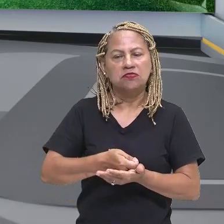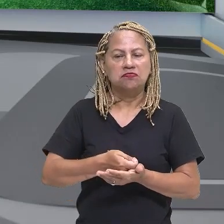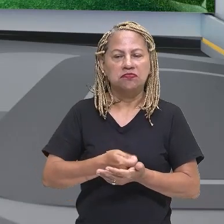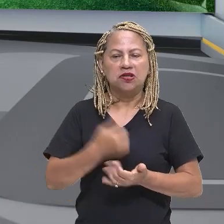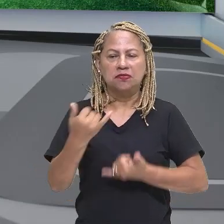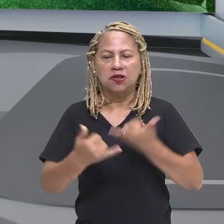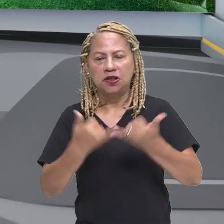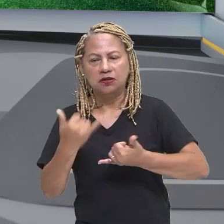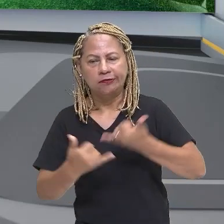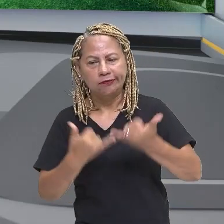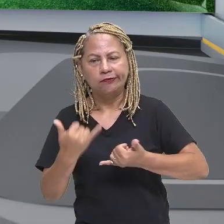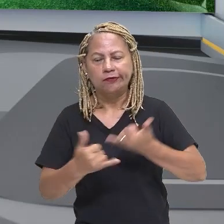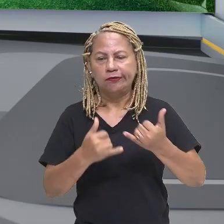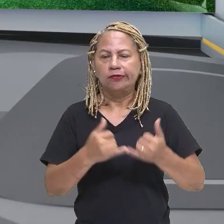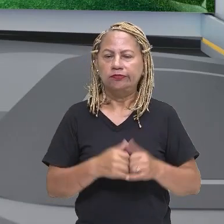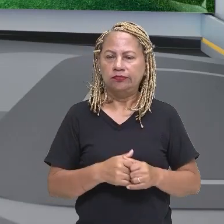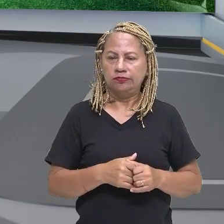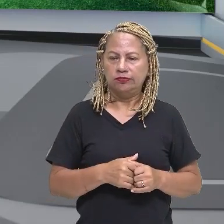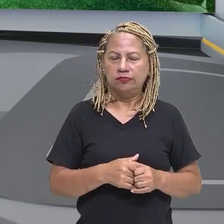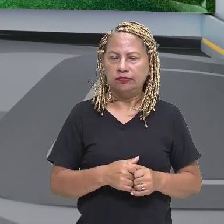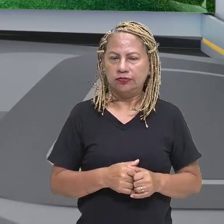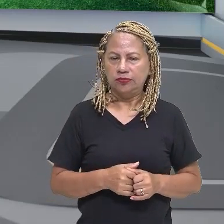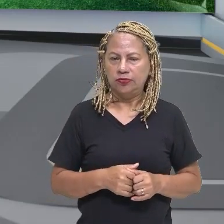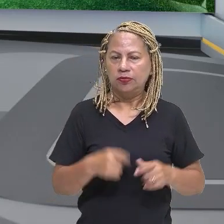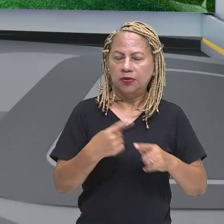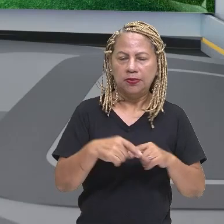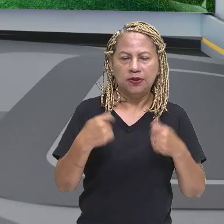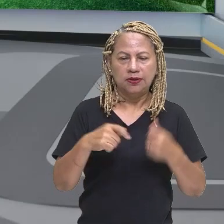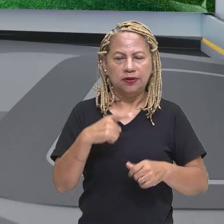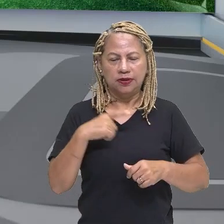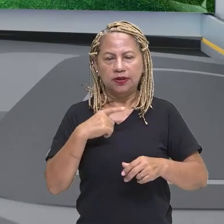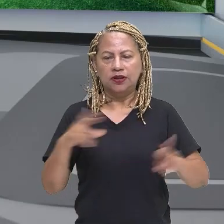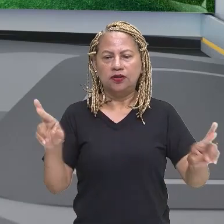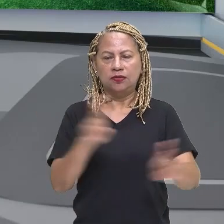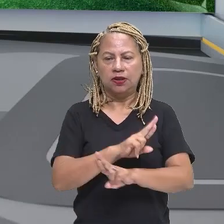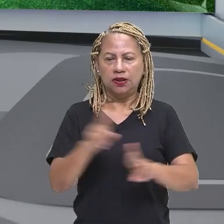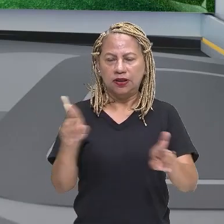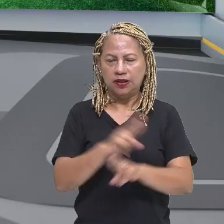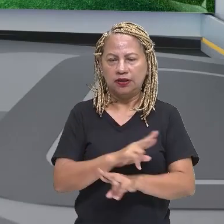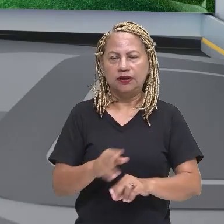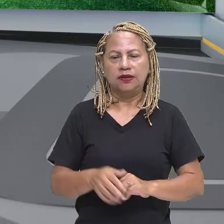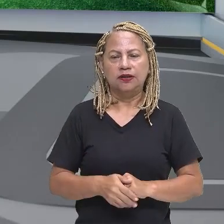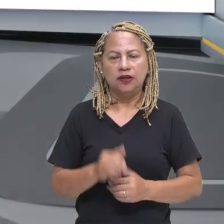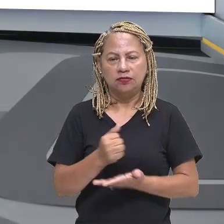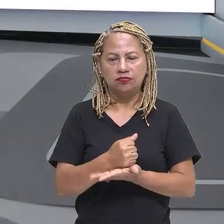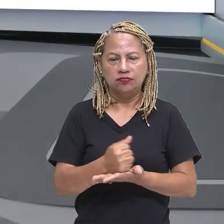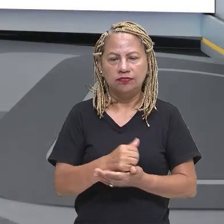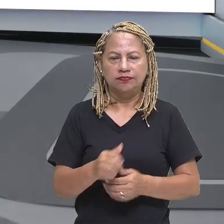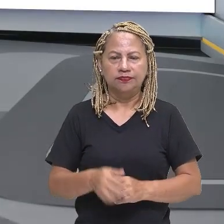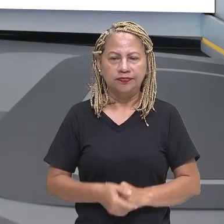que estabelecem uma relação entre o jogador e o game. Vamos conferir?